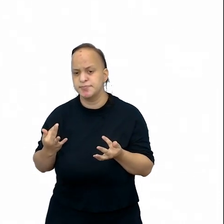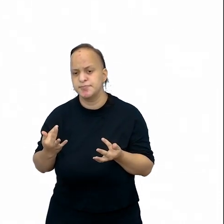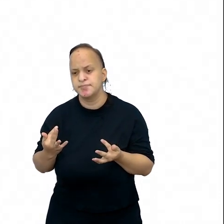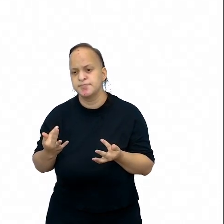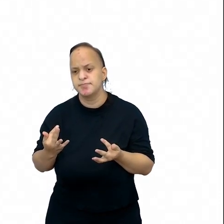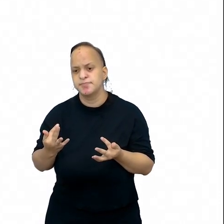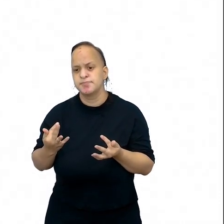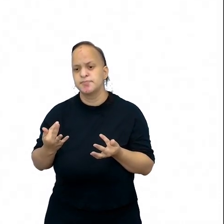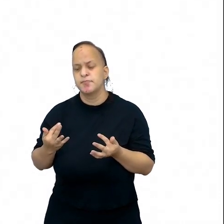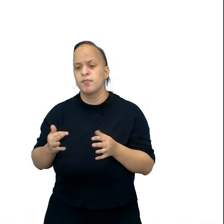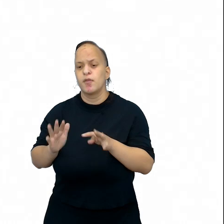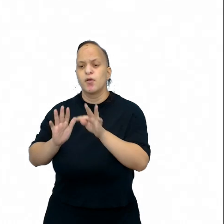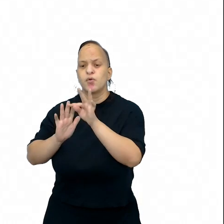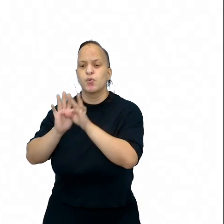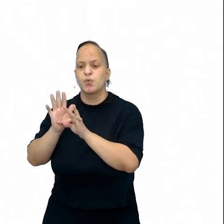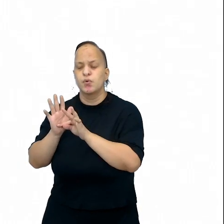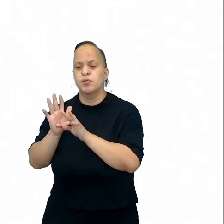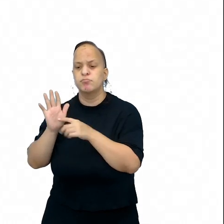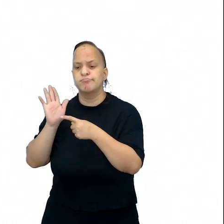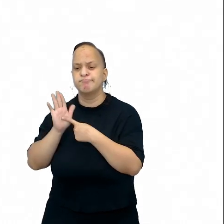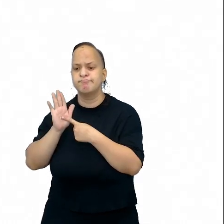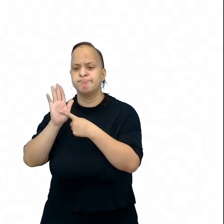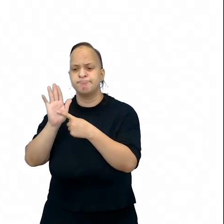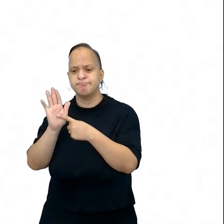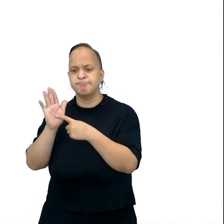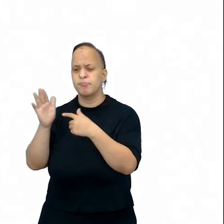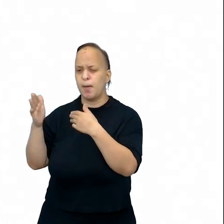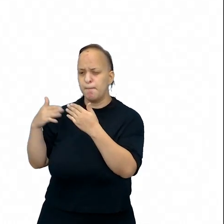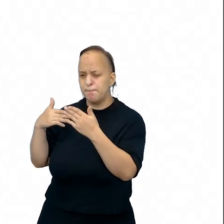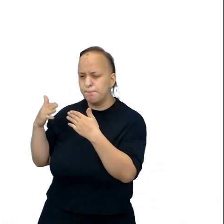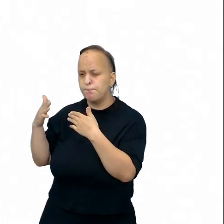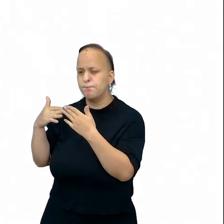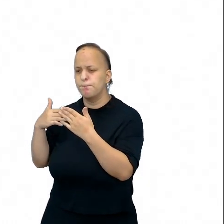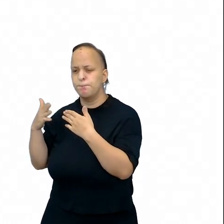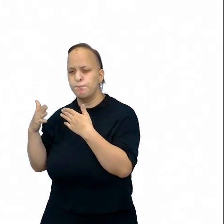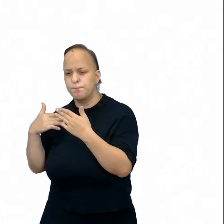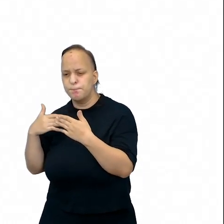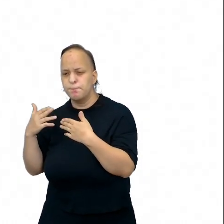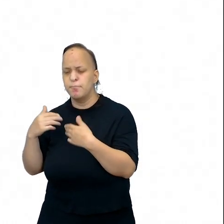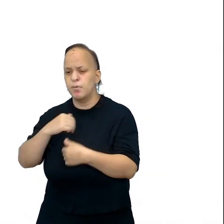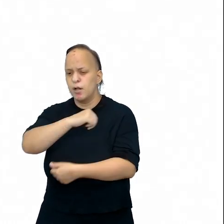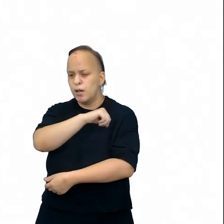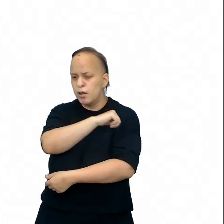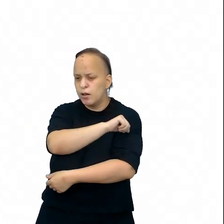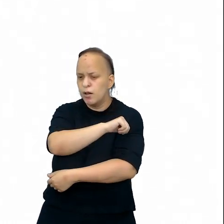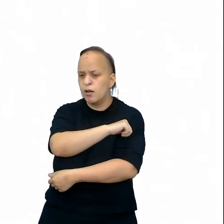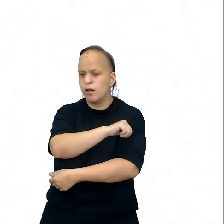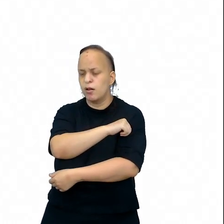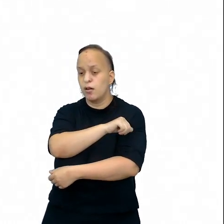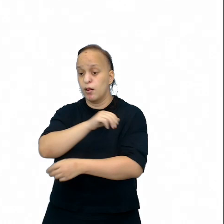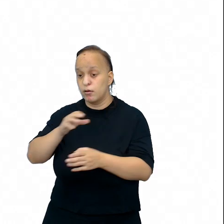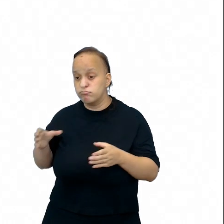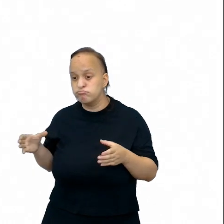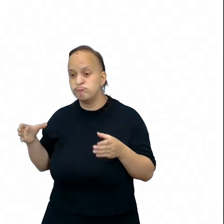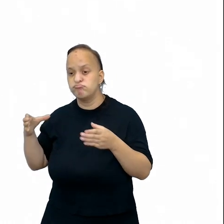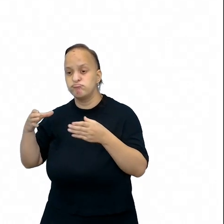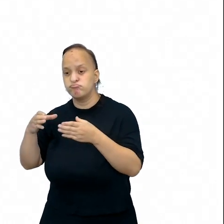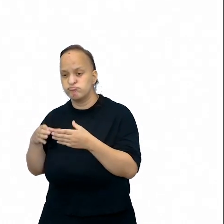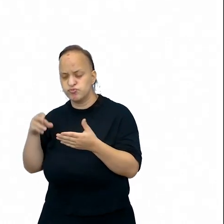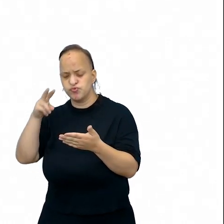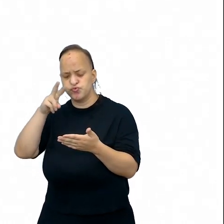está trazendo aqui uma conversa, né? Entre os estudantes vão ter ali uma conversa coletiva, onde a